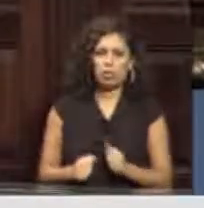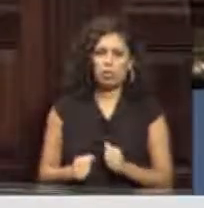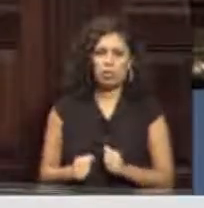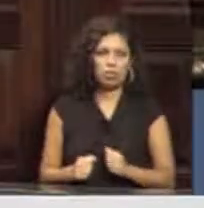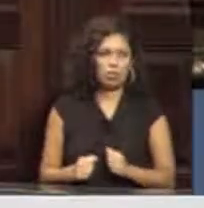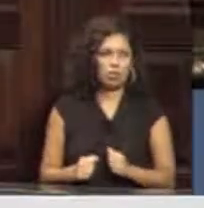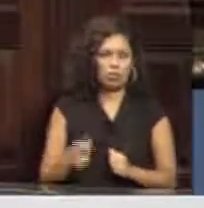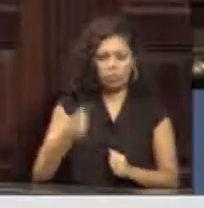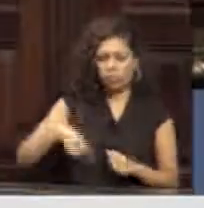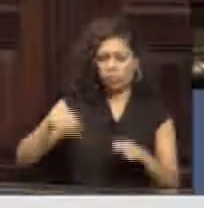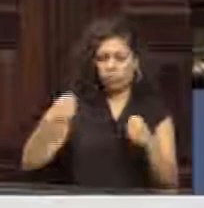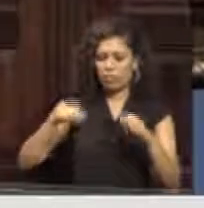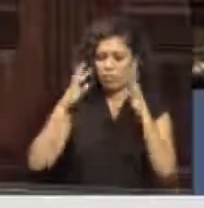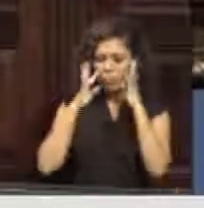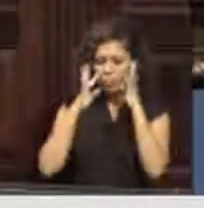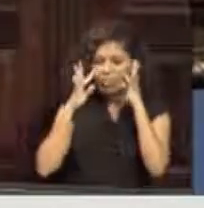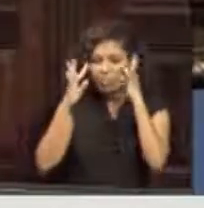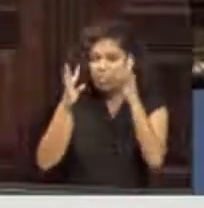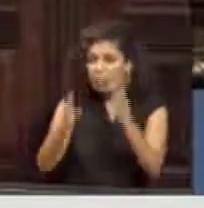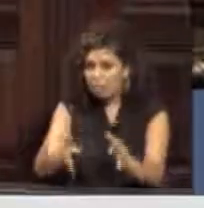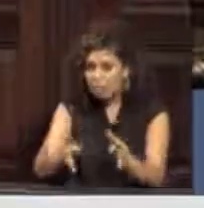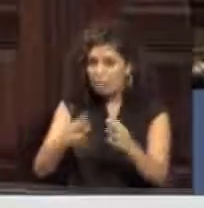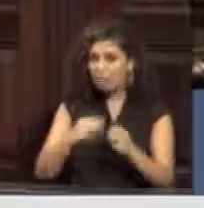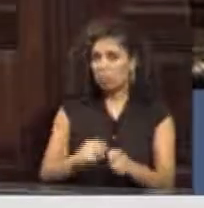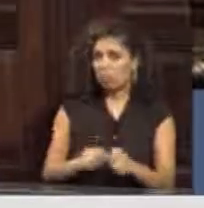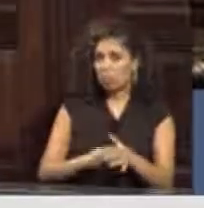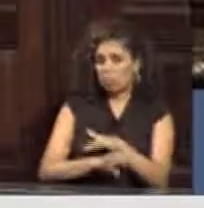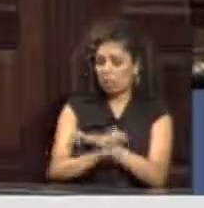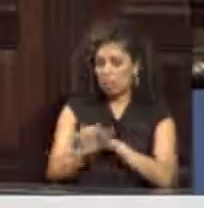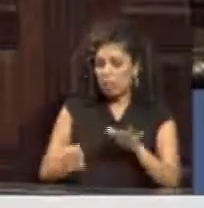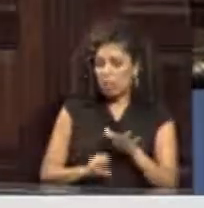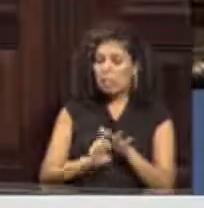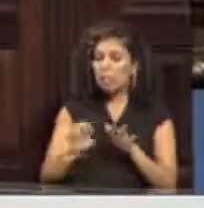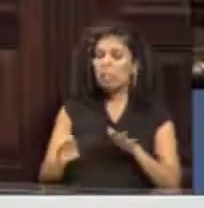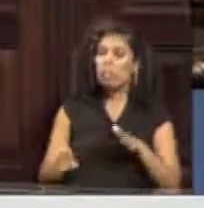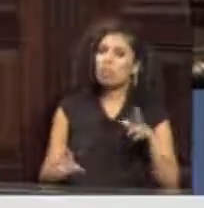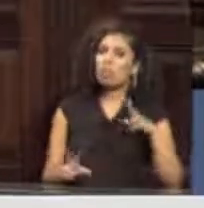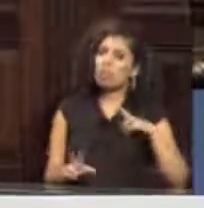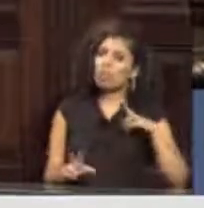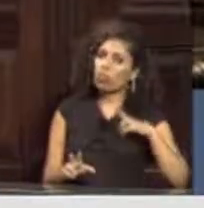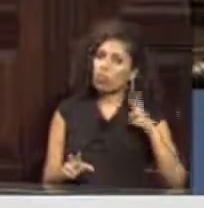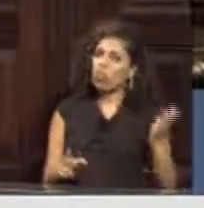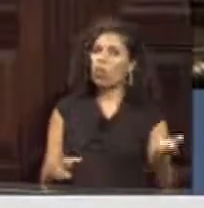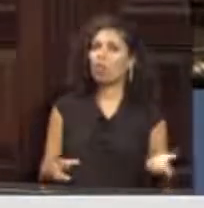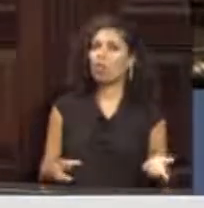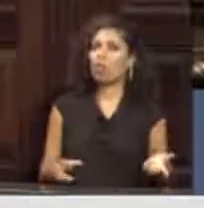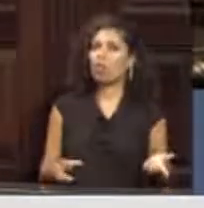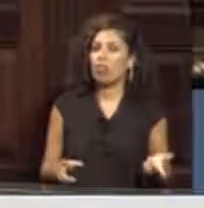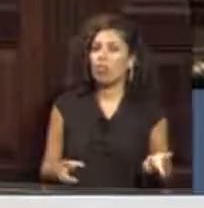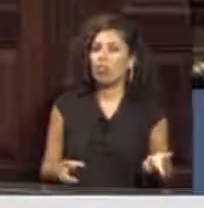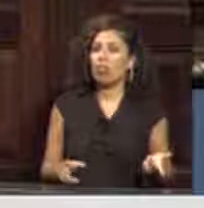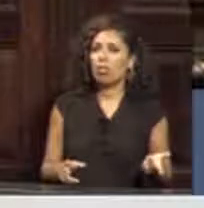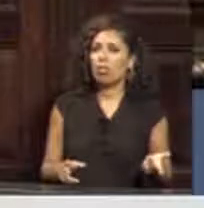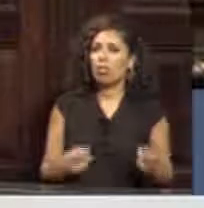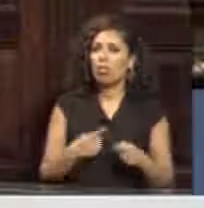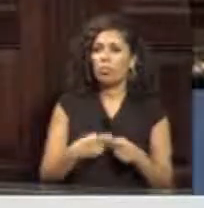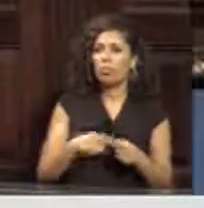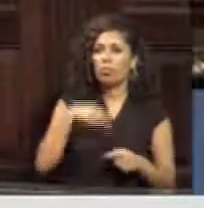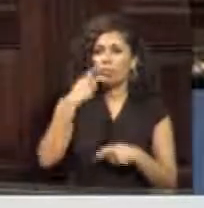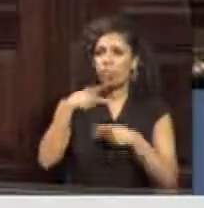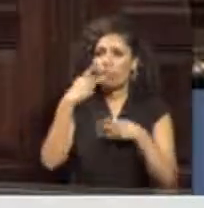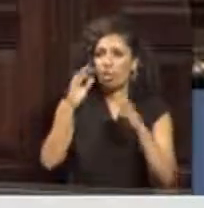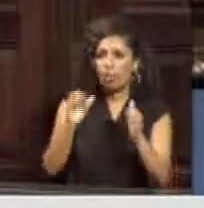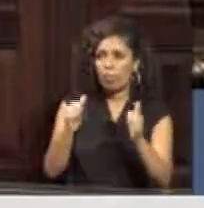prestar mais atenção nas empresas privadas, que elas tanto exaltam, mas também estão à beira